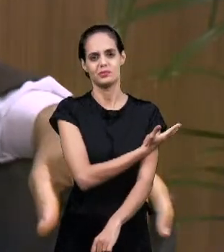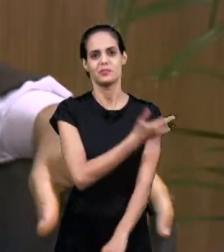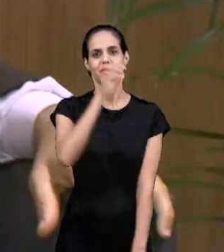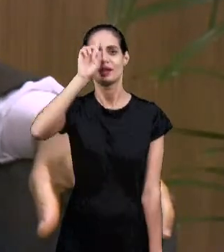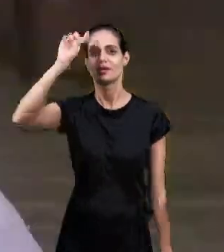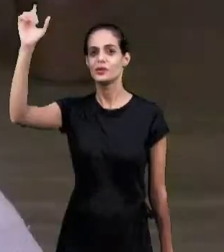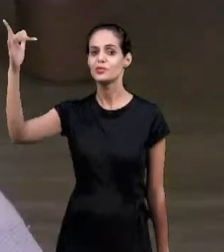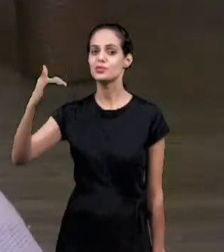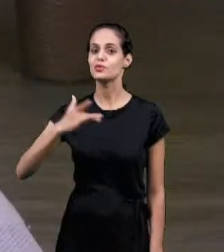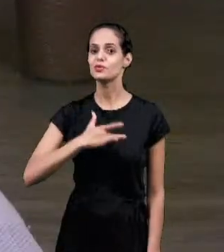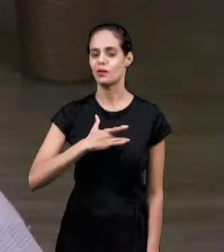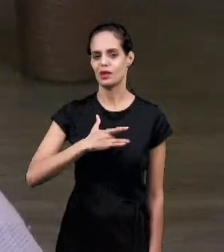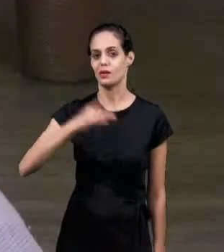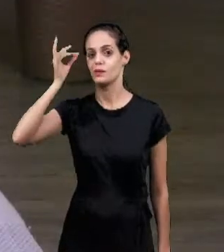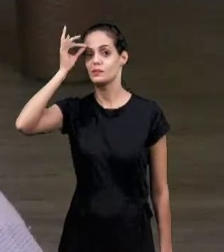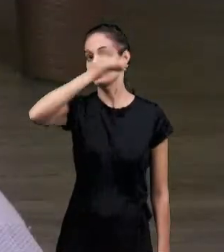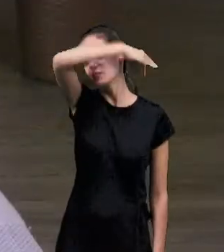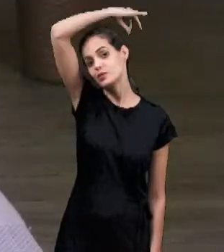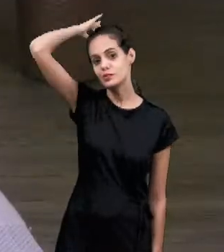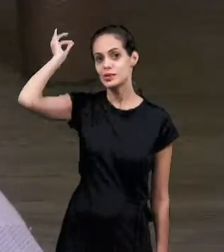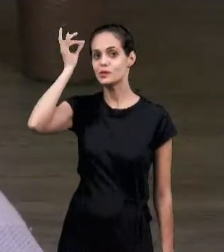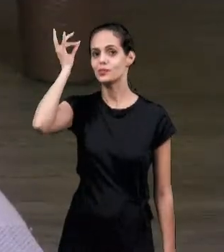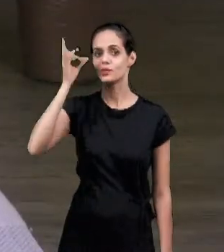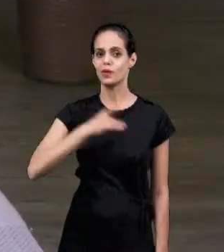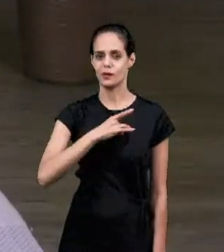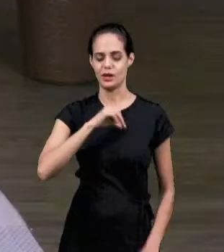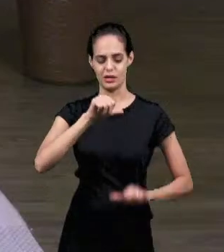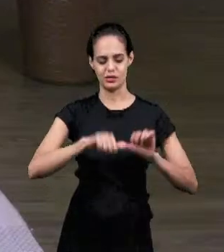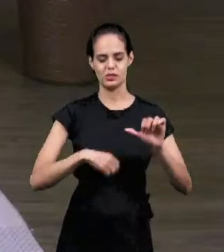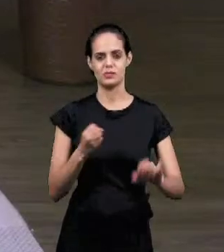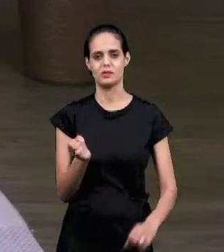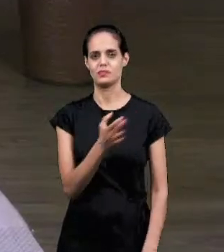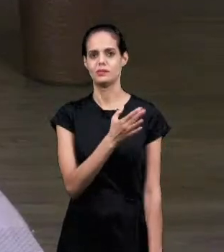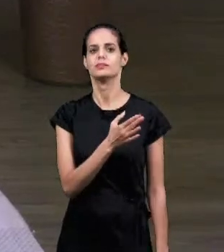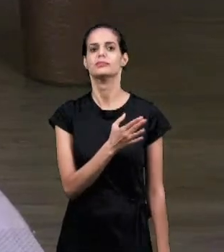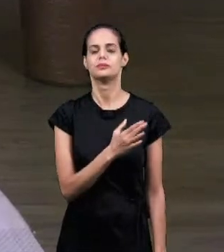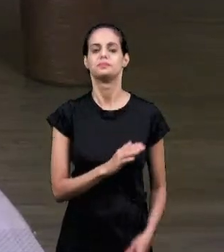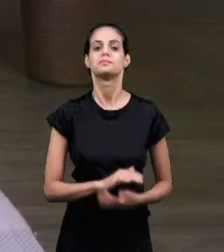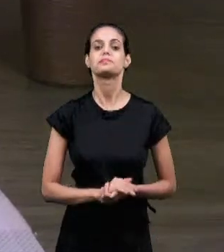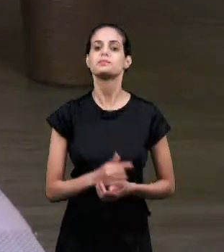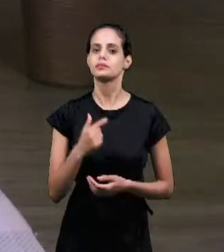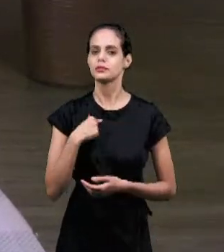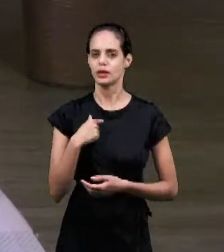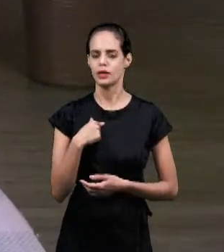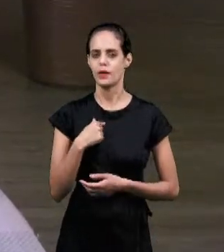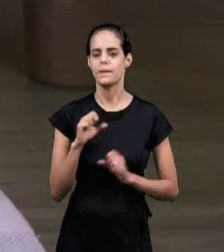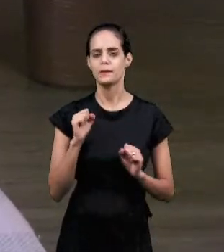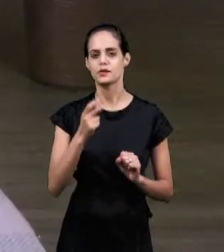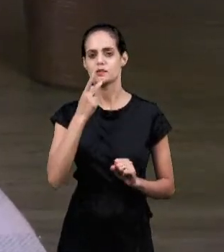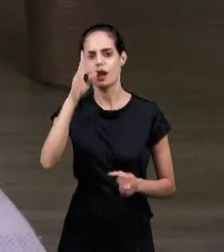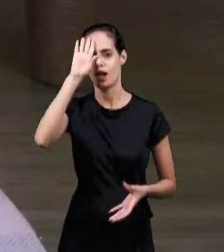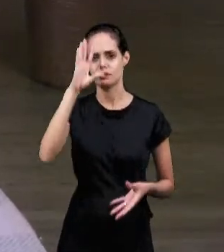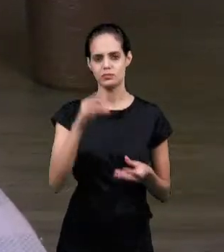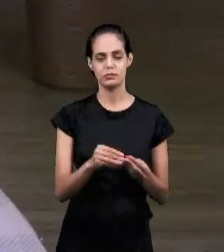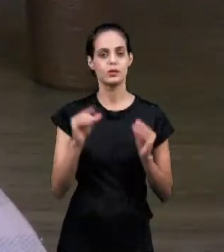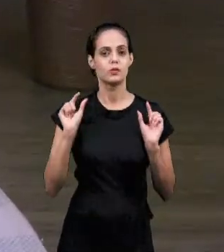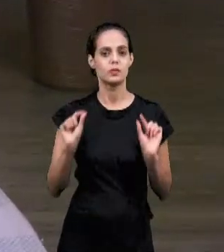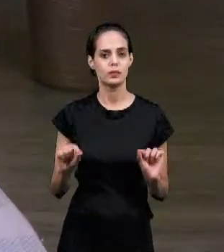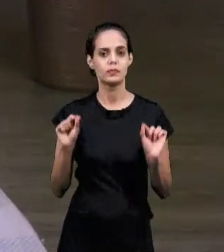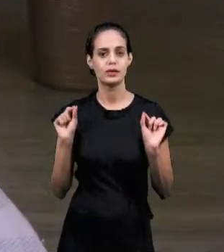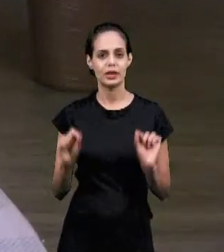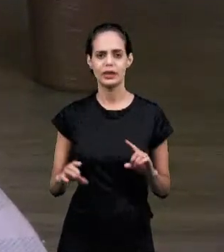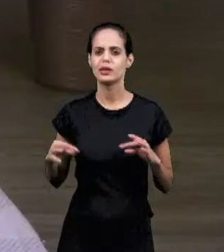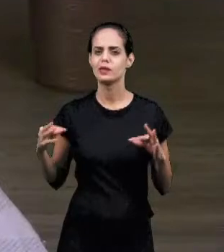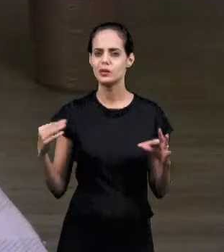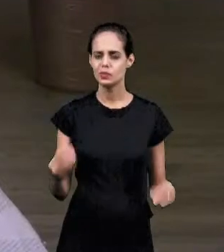vidas. Perfeito. Eu posso resumir isso que você disse numa expressão bíblica. Tudo isso que